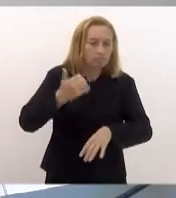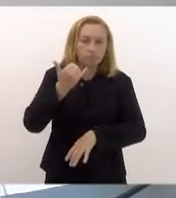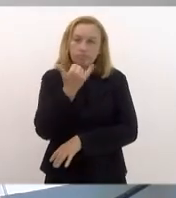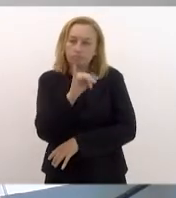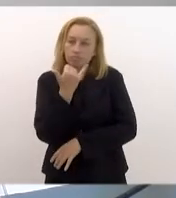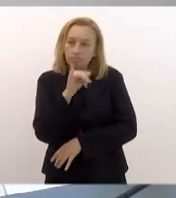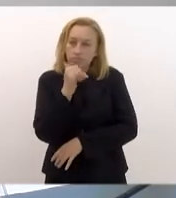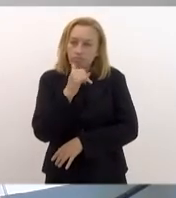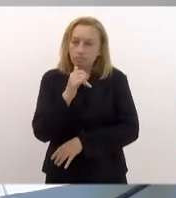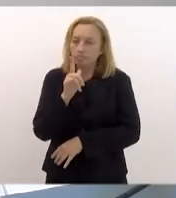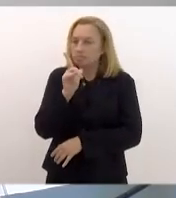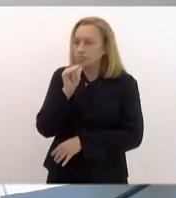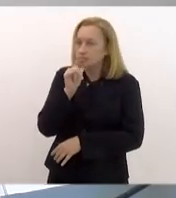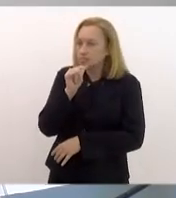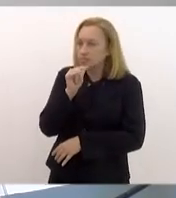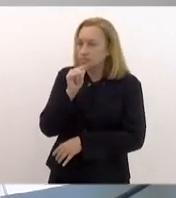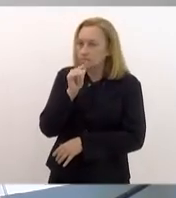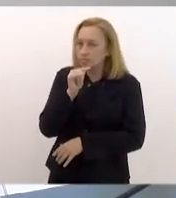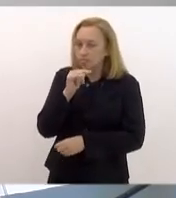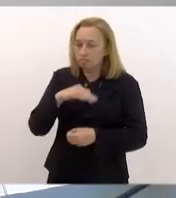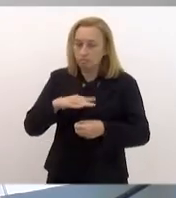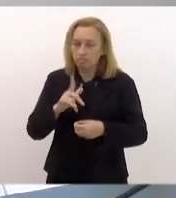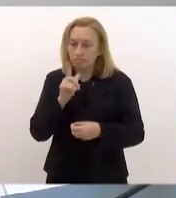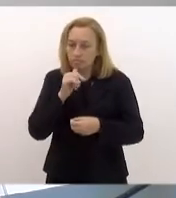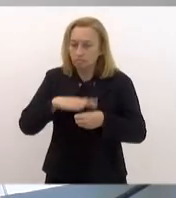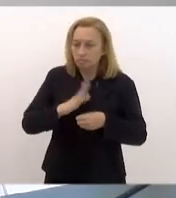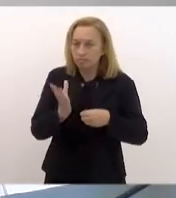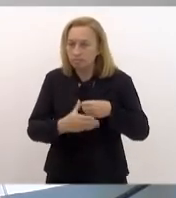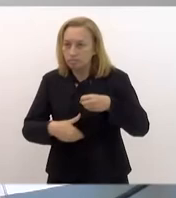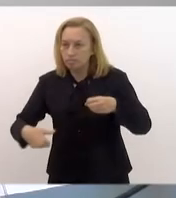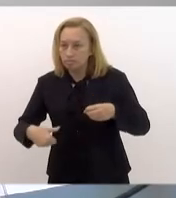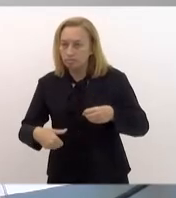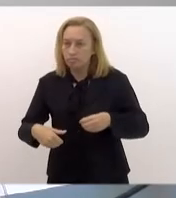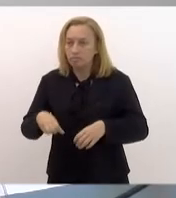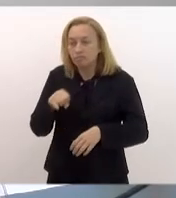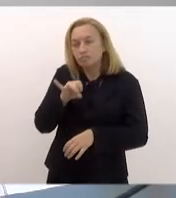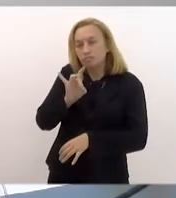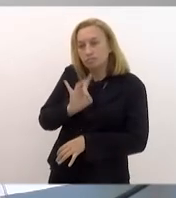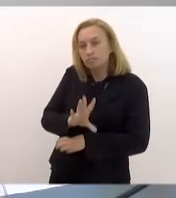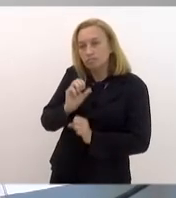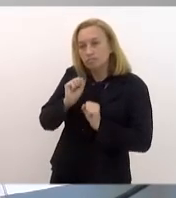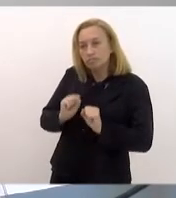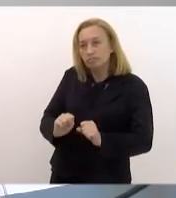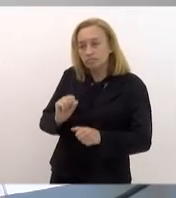esgoto, telefonia, o que for, só pode ser feito